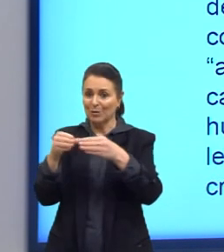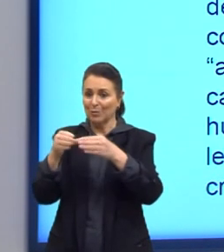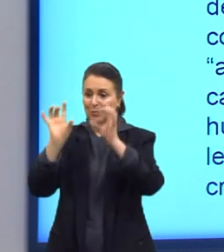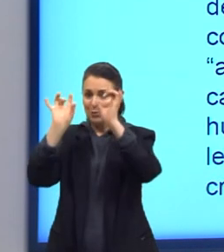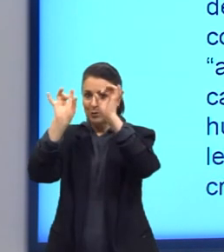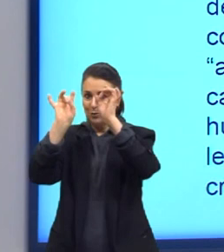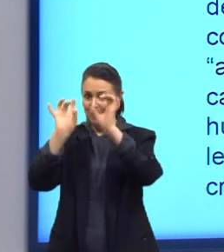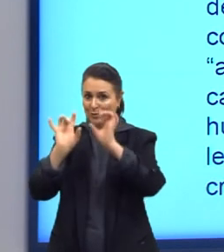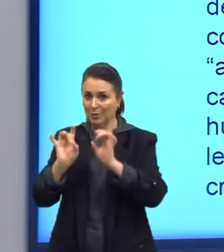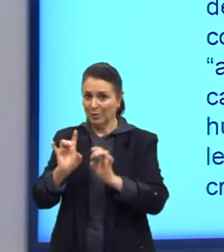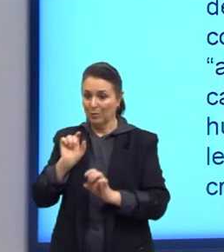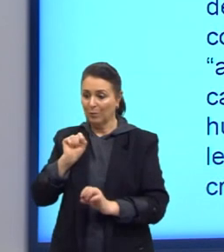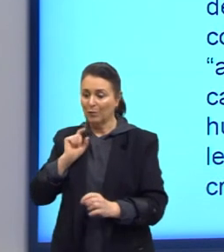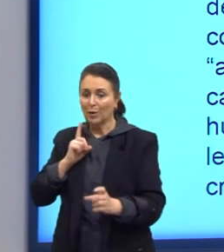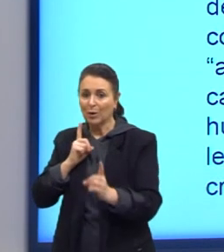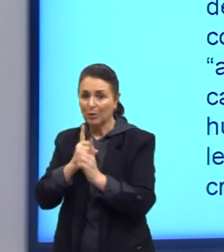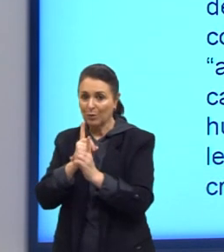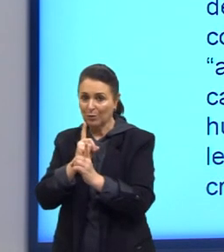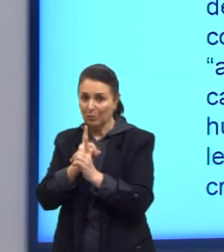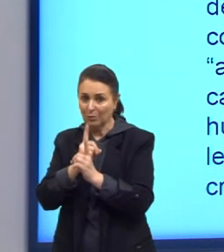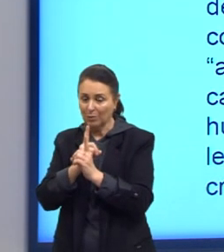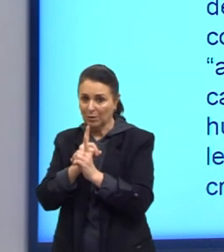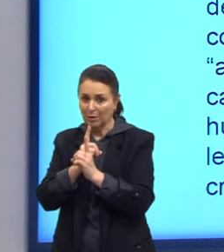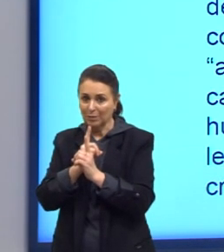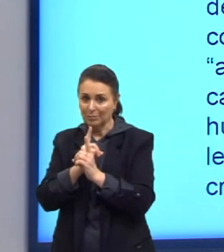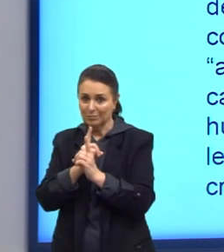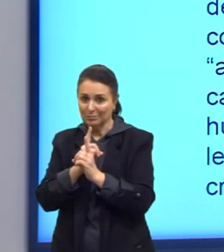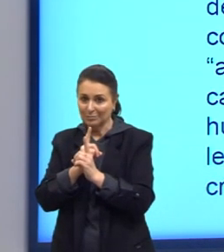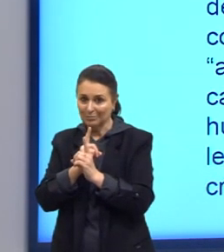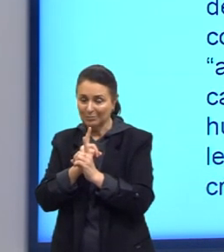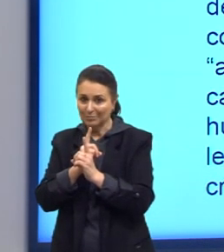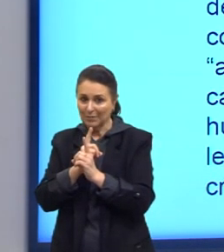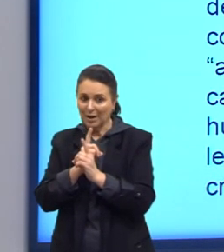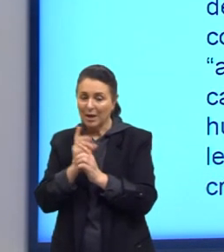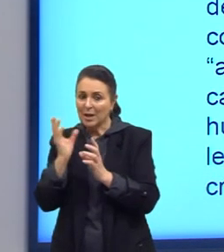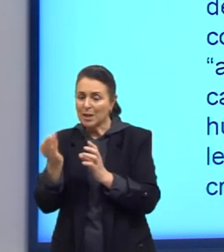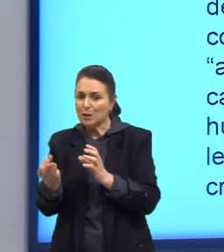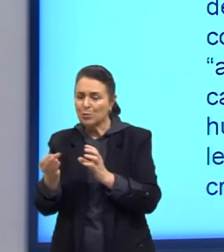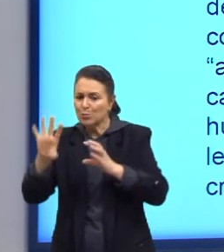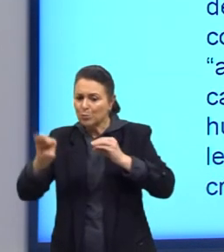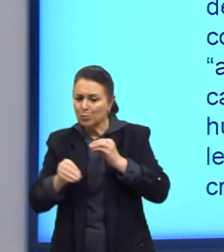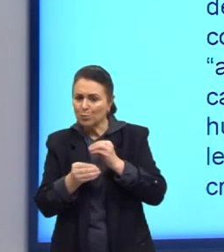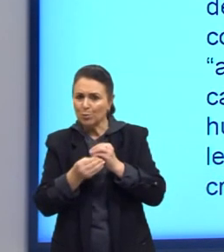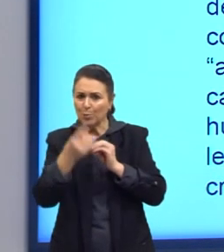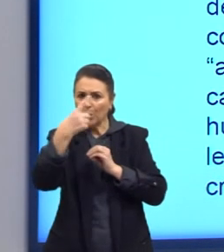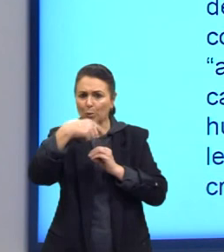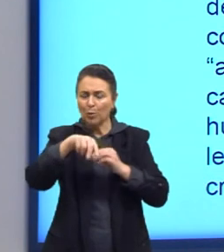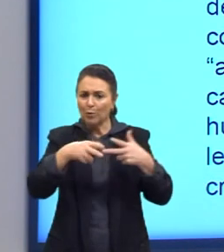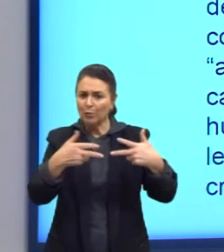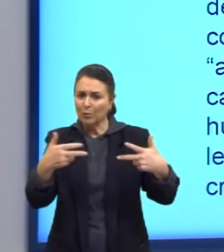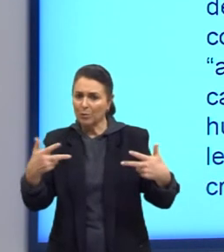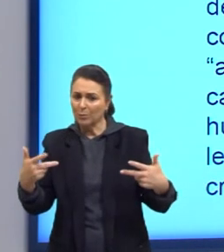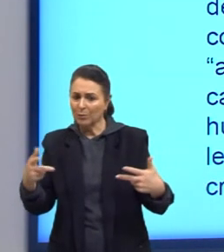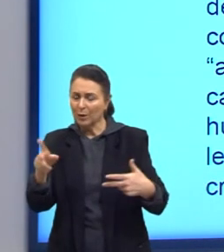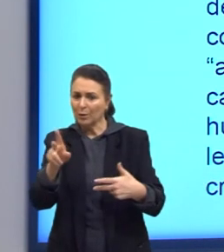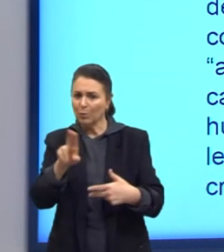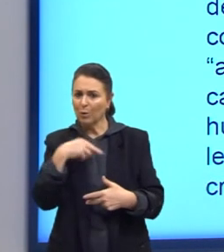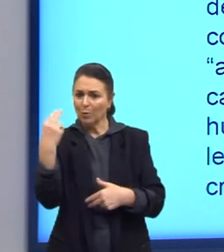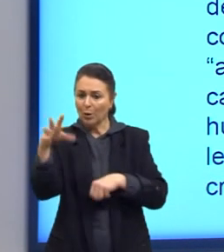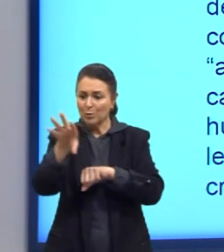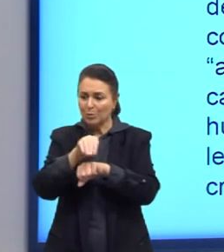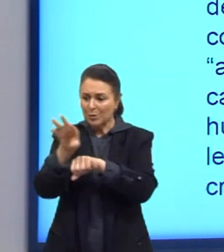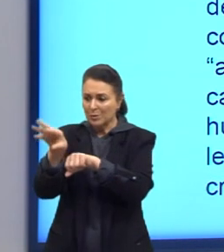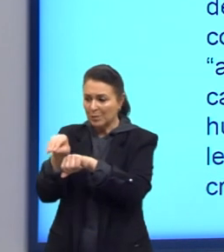o achado ali AB ou seja agrega um novo elemento a nosso conhecimento